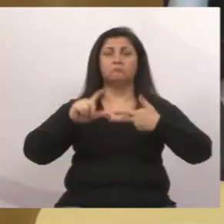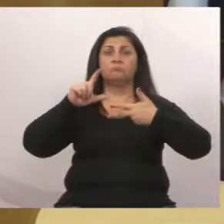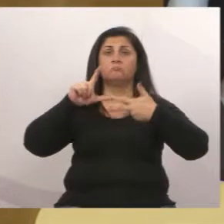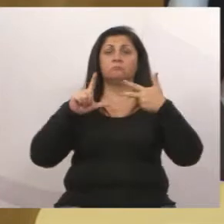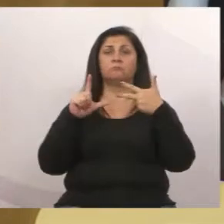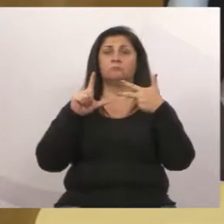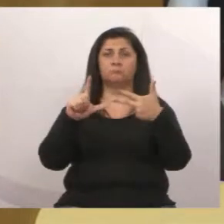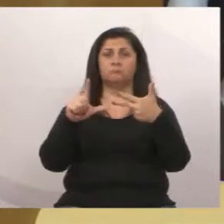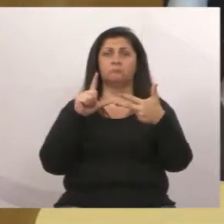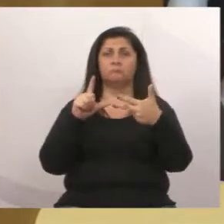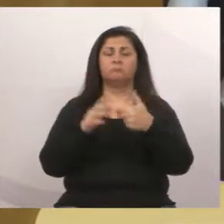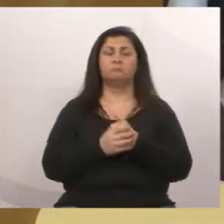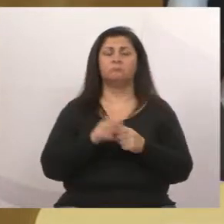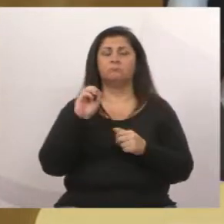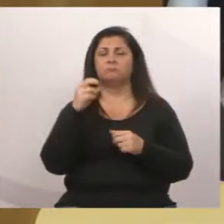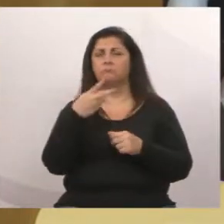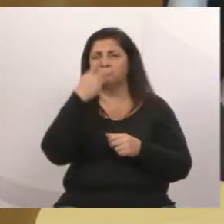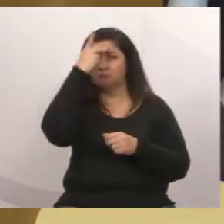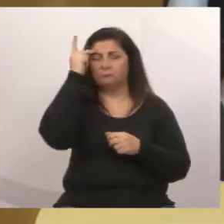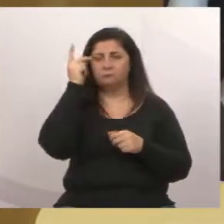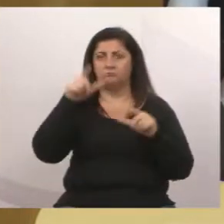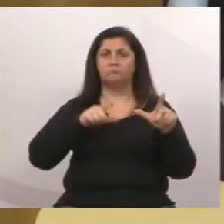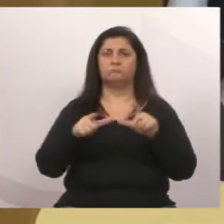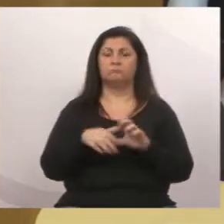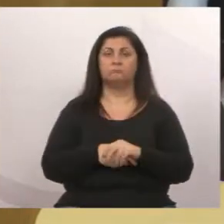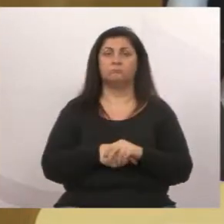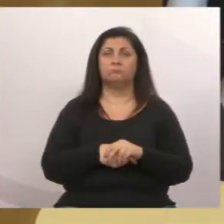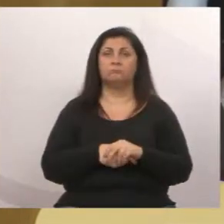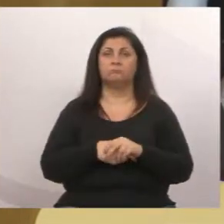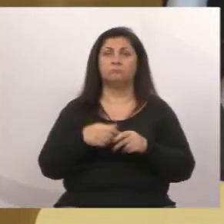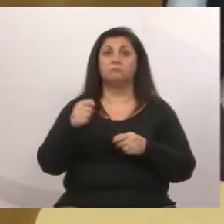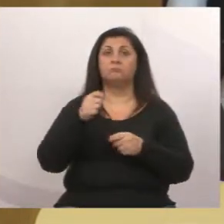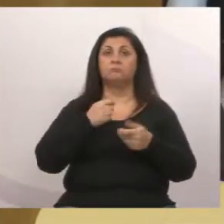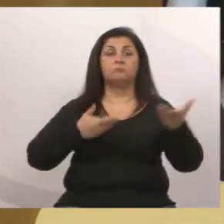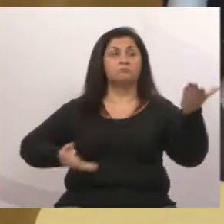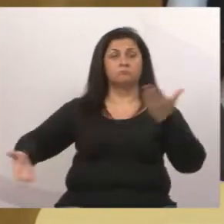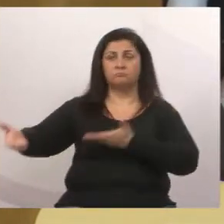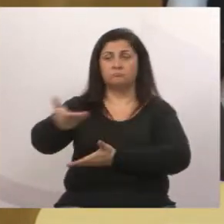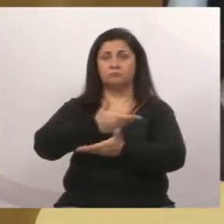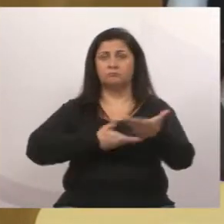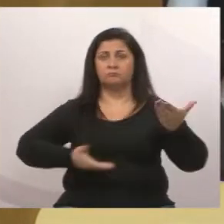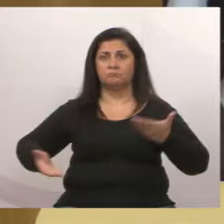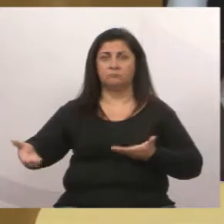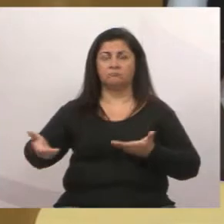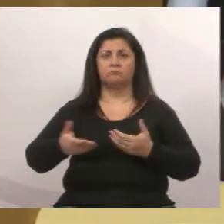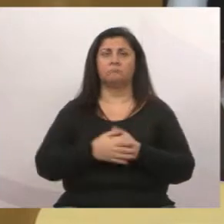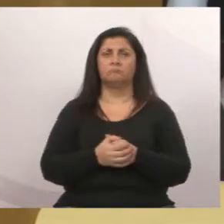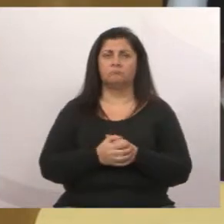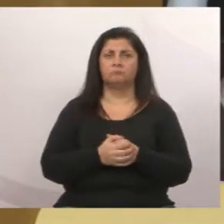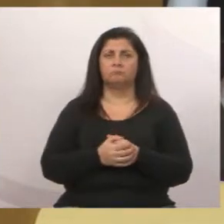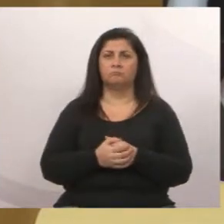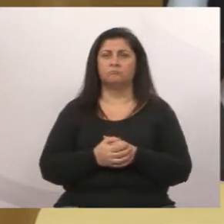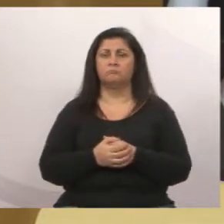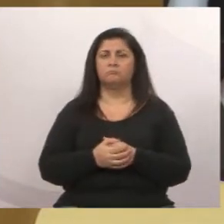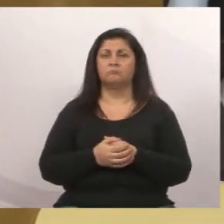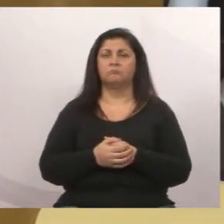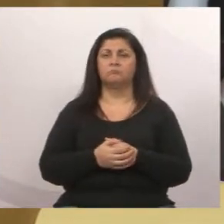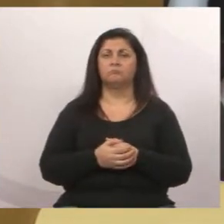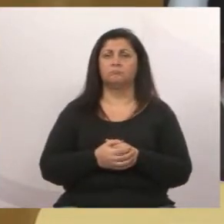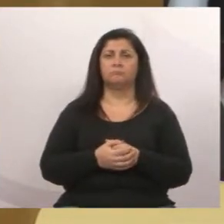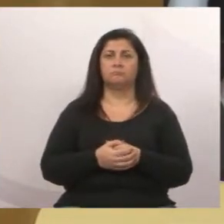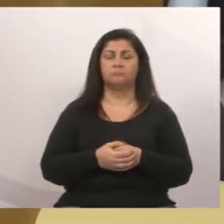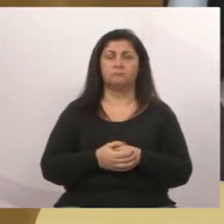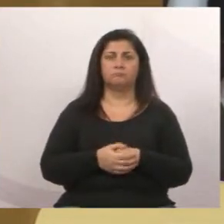ou de seus membros e servidores, promover a interlocução entre o Legislativo, a Corte de Contas e o Ministério Público,